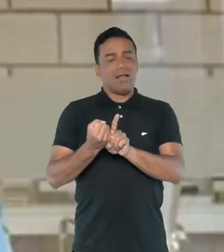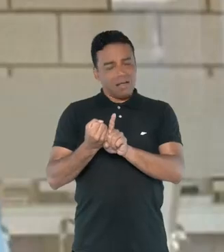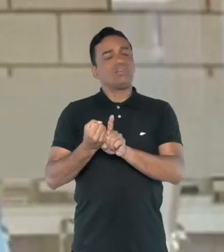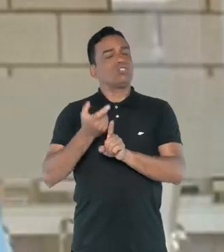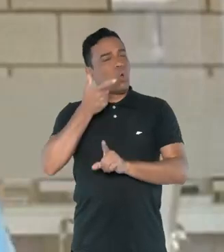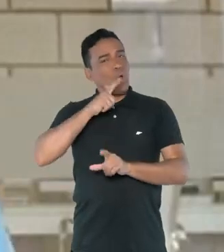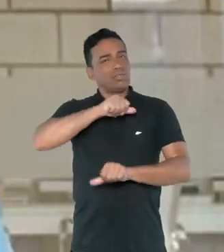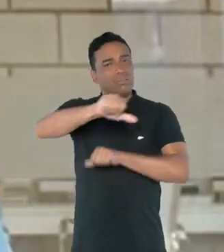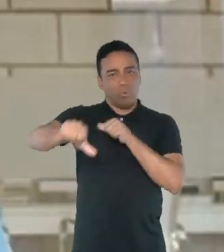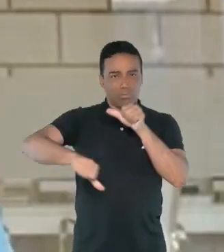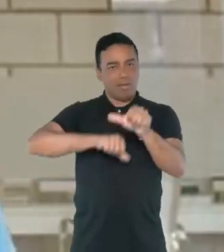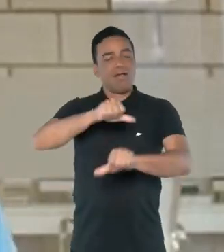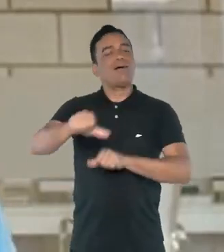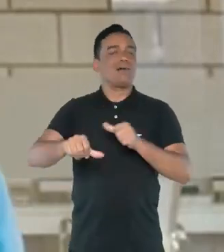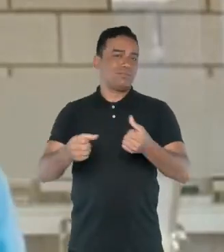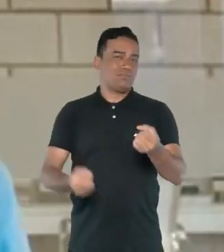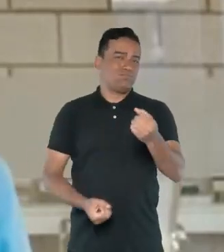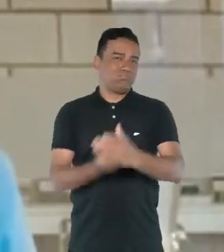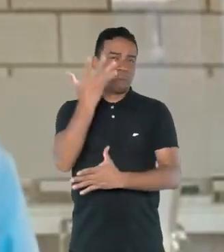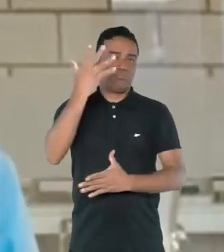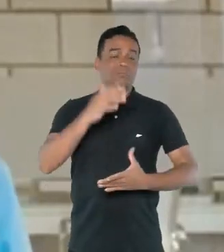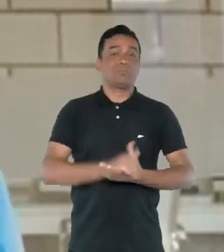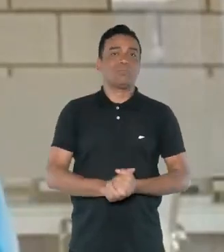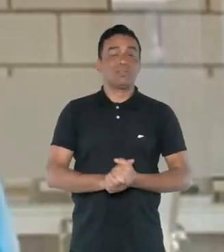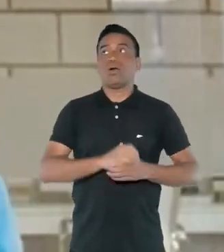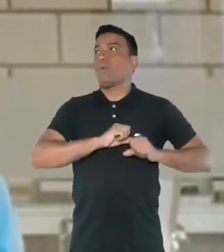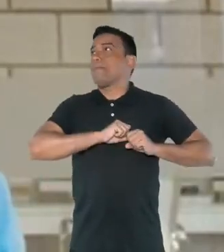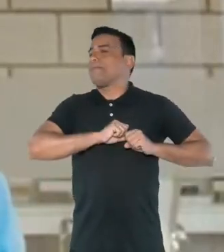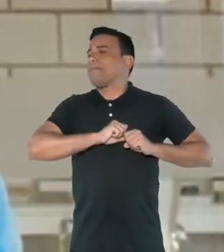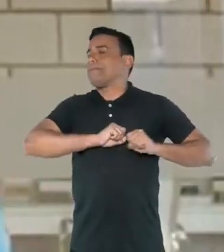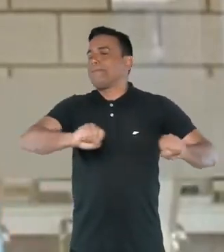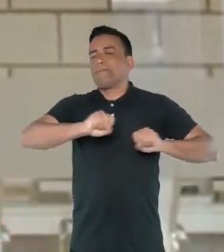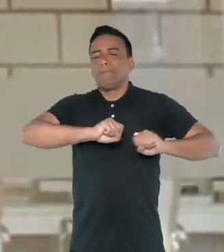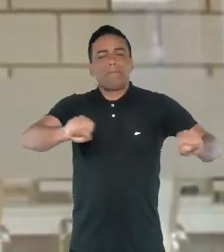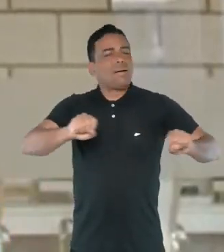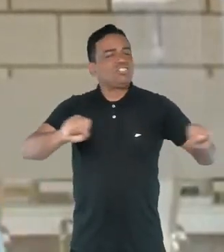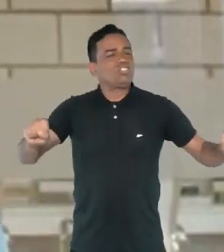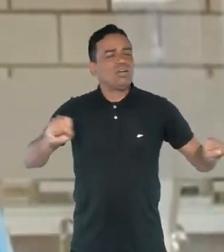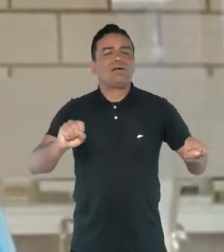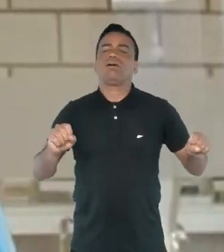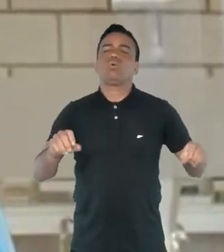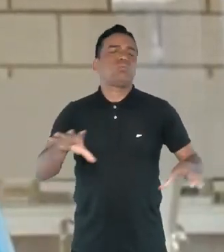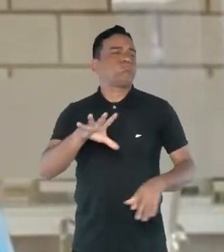mais próximo, vamos dizer assim. Então é com muita paixão que normalmente você